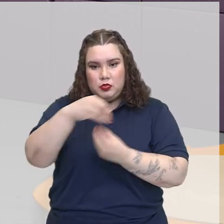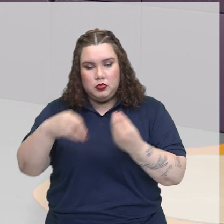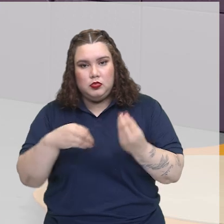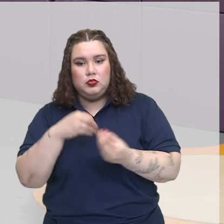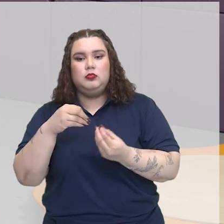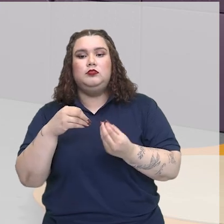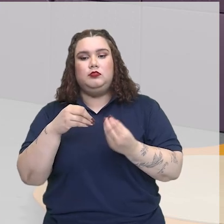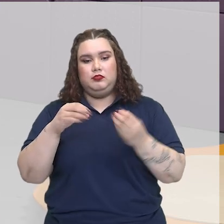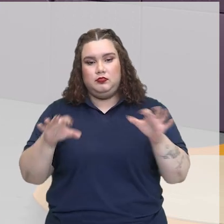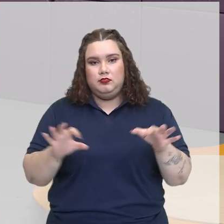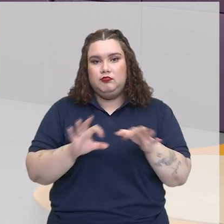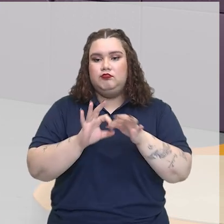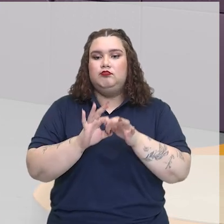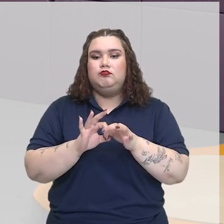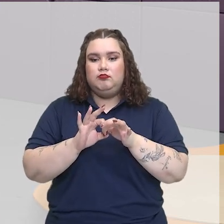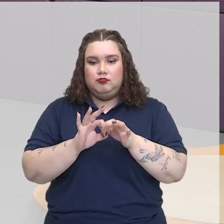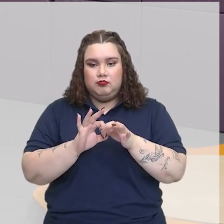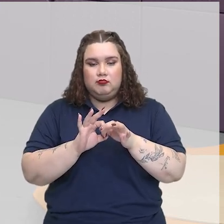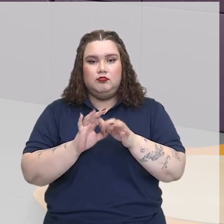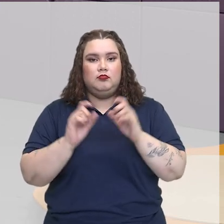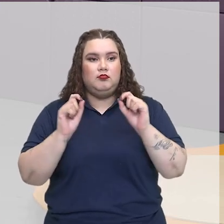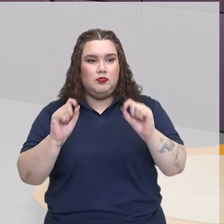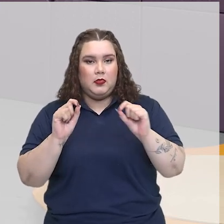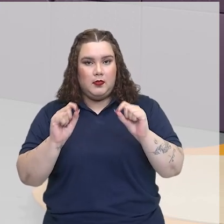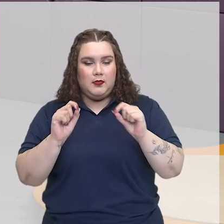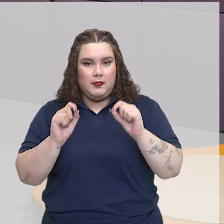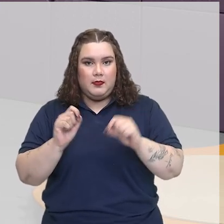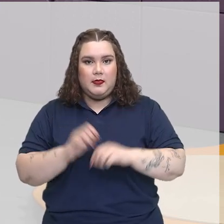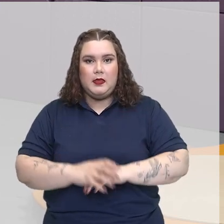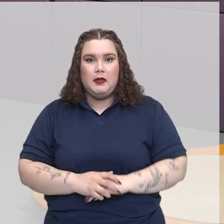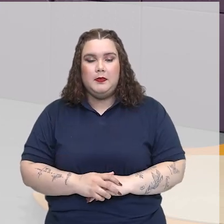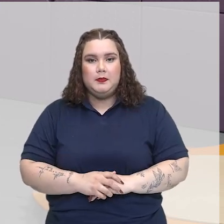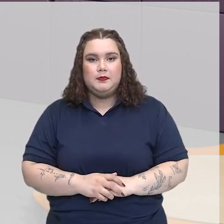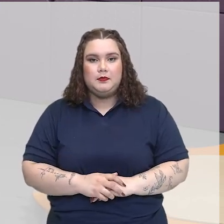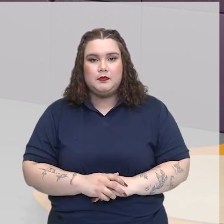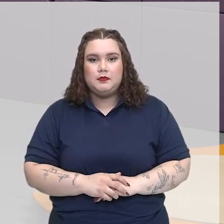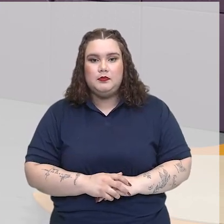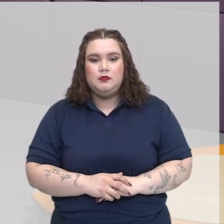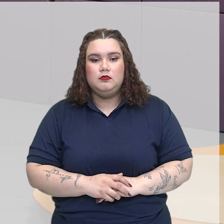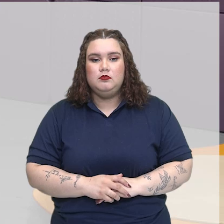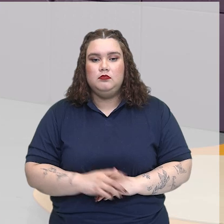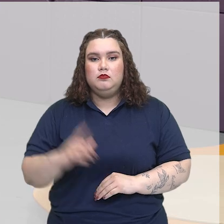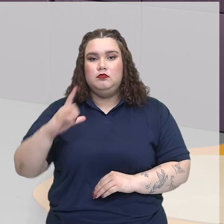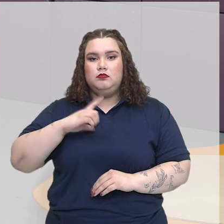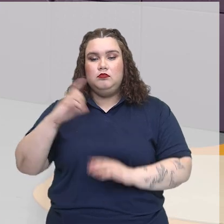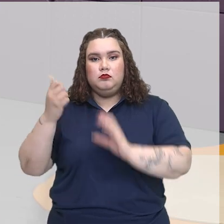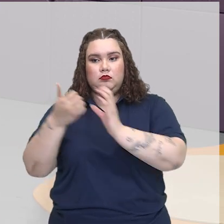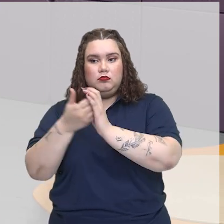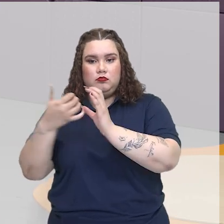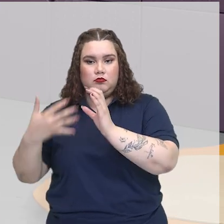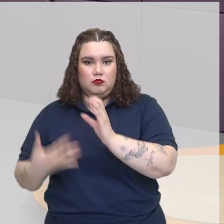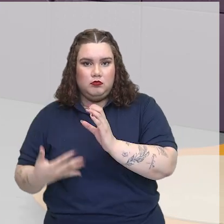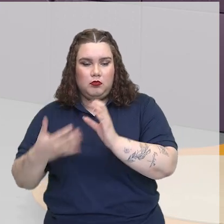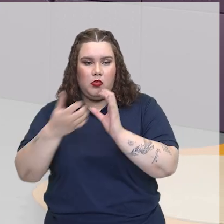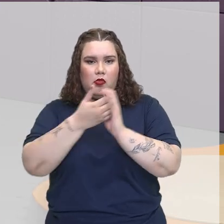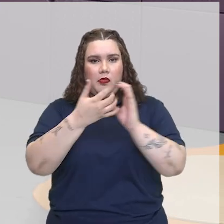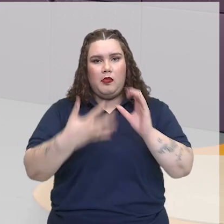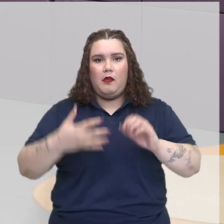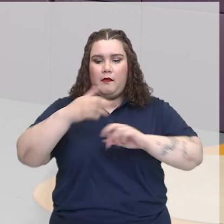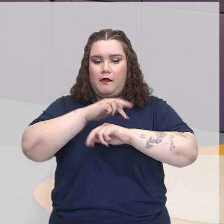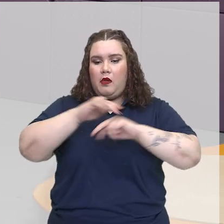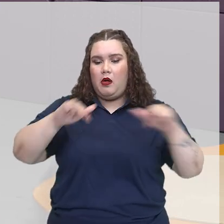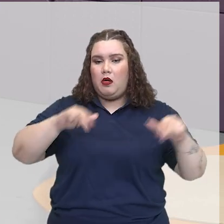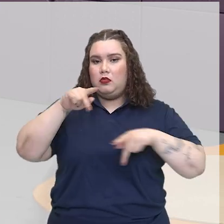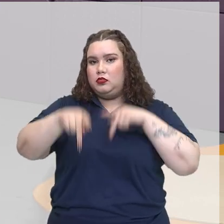um elo, uma conexão entre características de diversos povos,